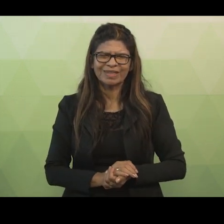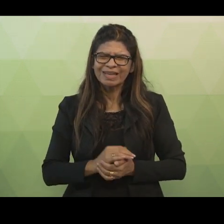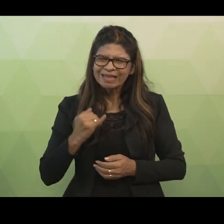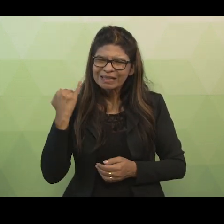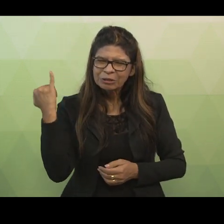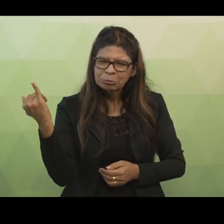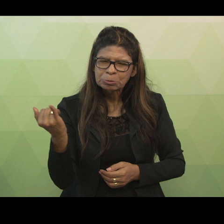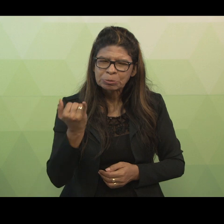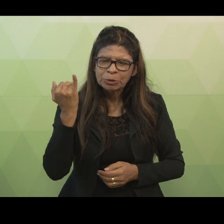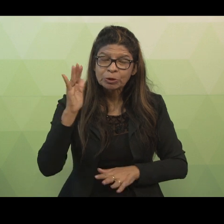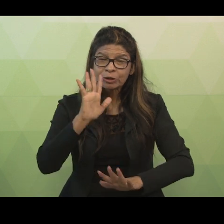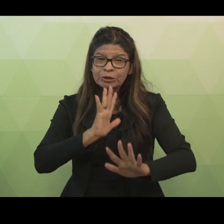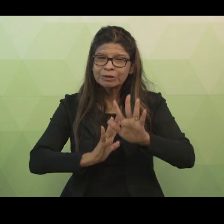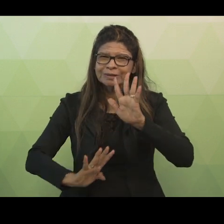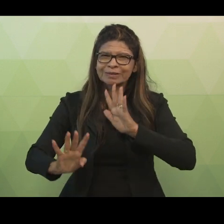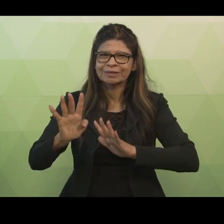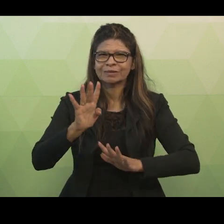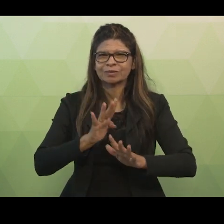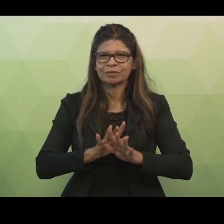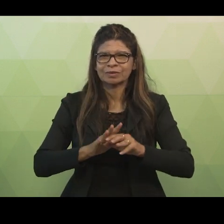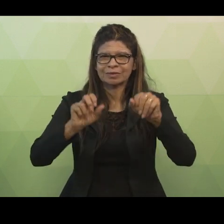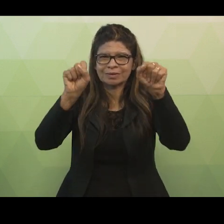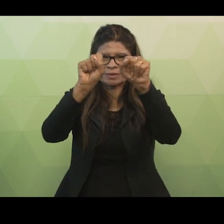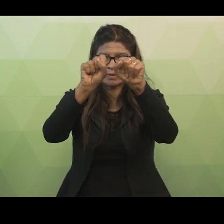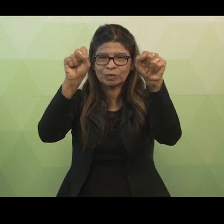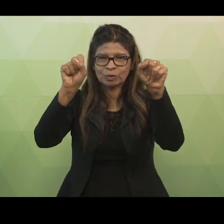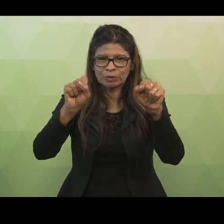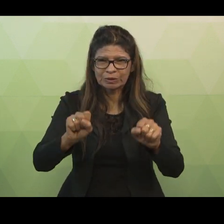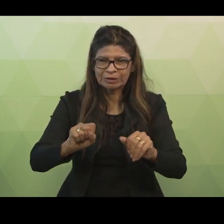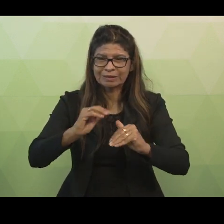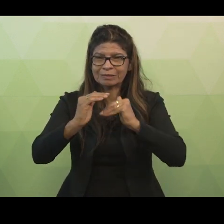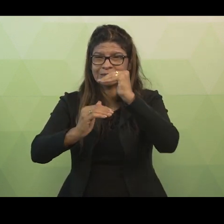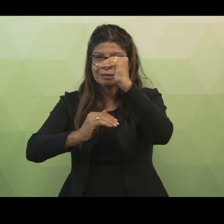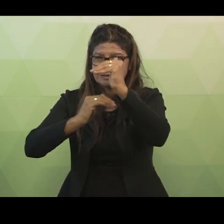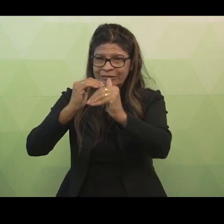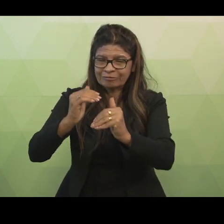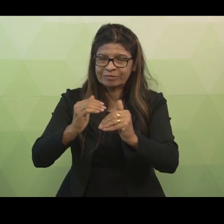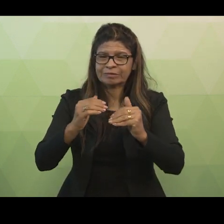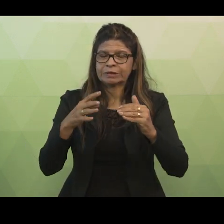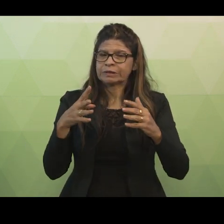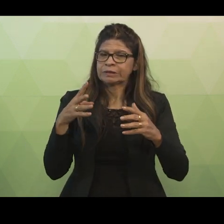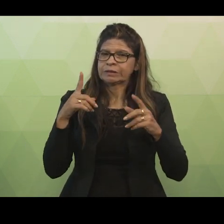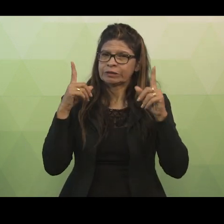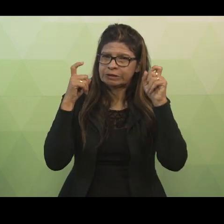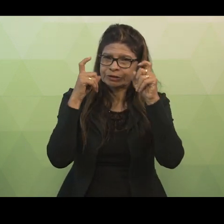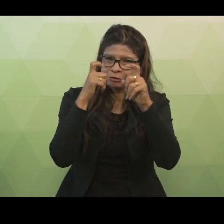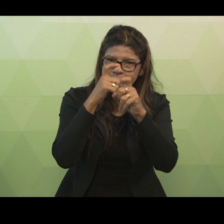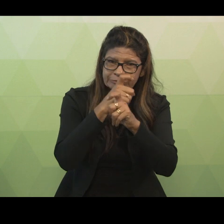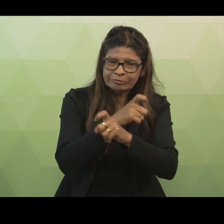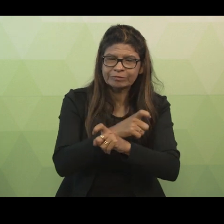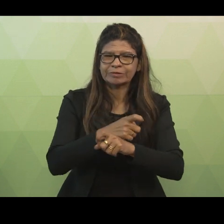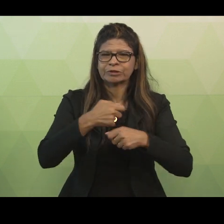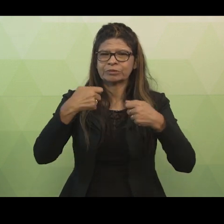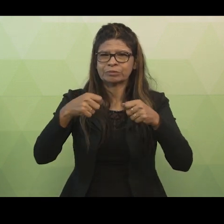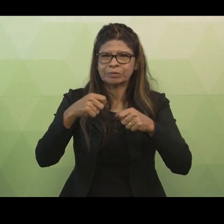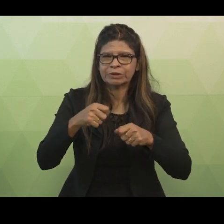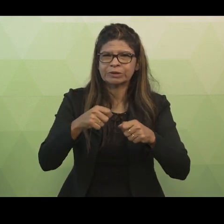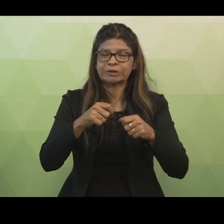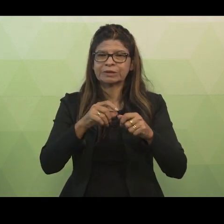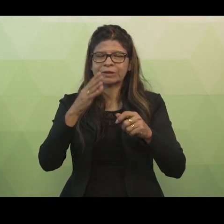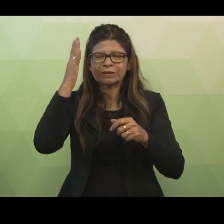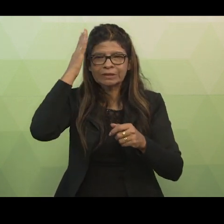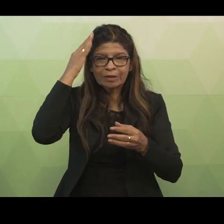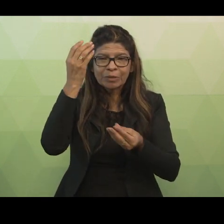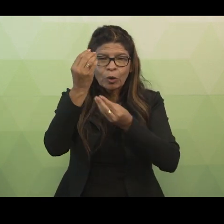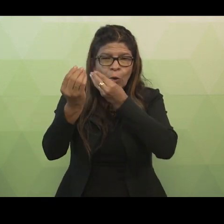uma mensagem para o sistema validar o nome do livro informado pelo usuário. Para que essa informação seja verificada,